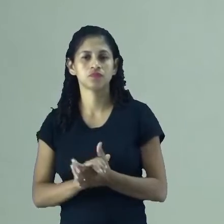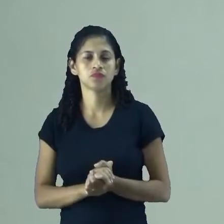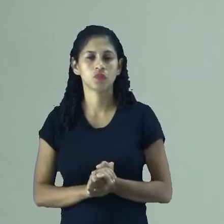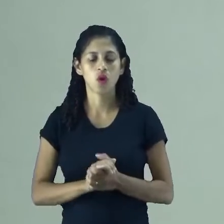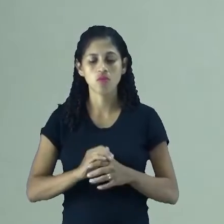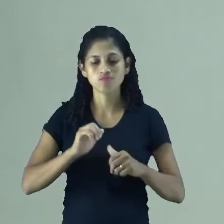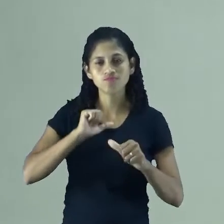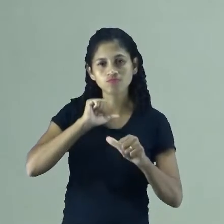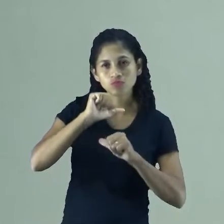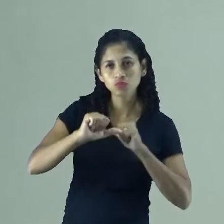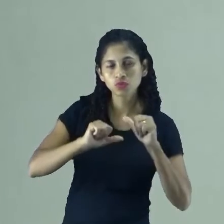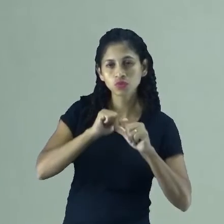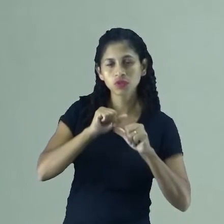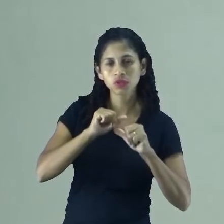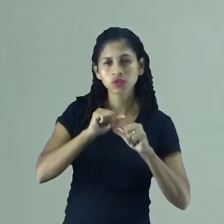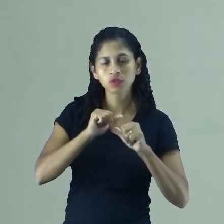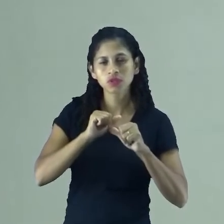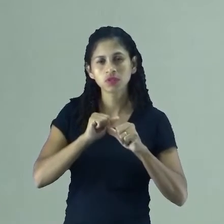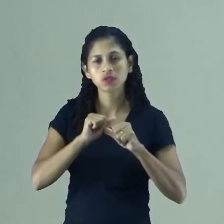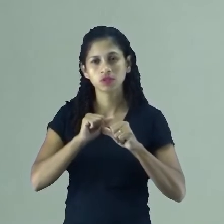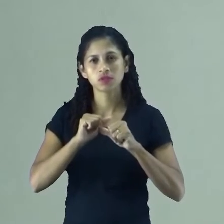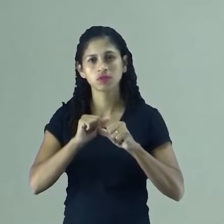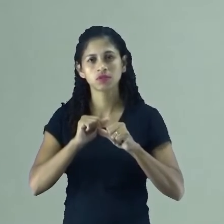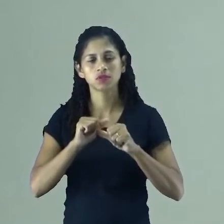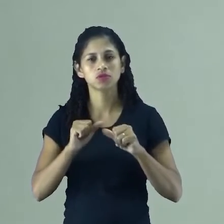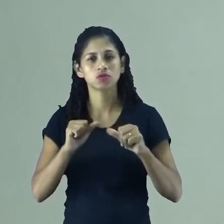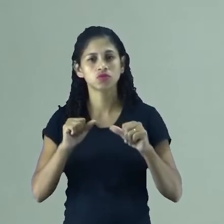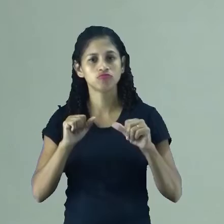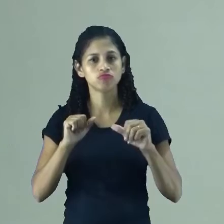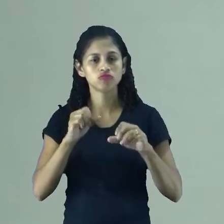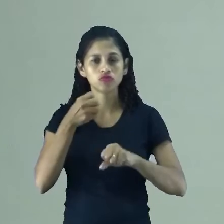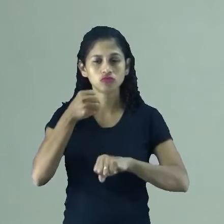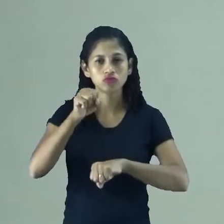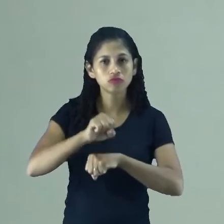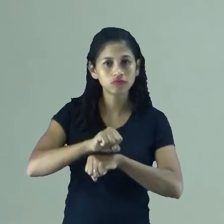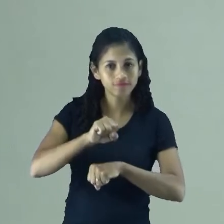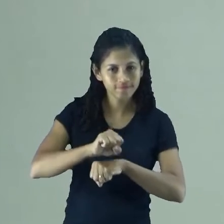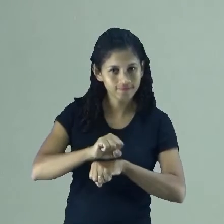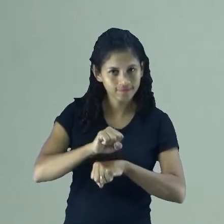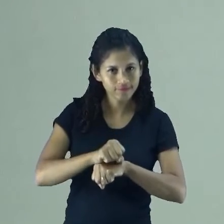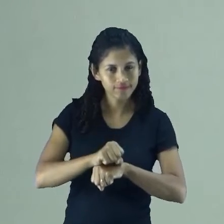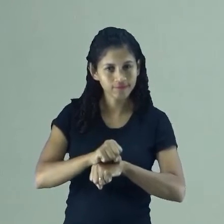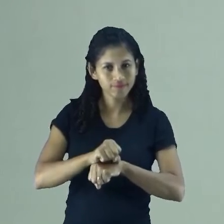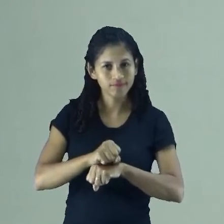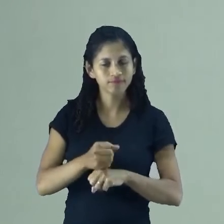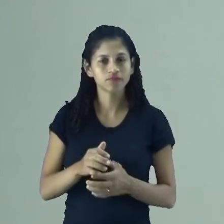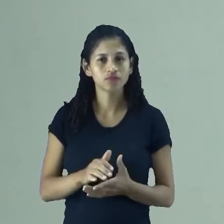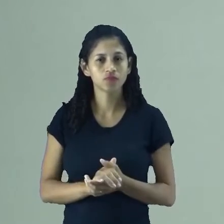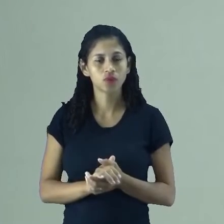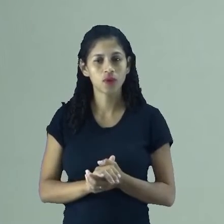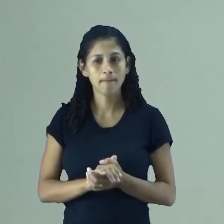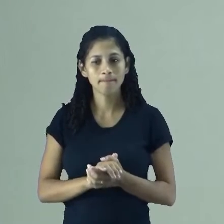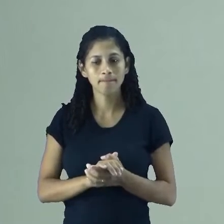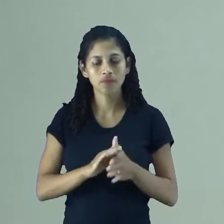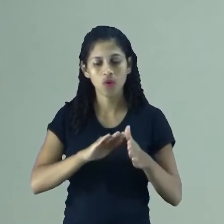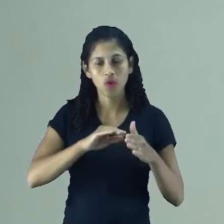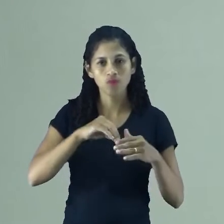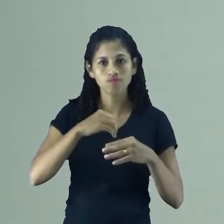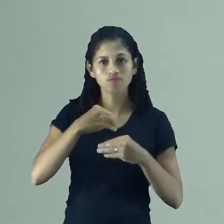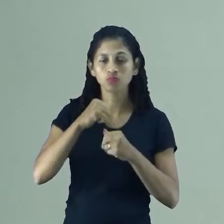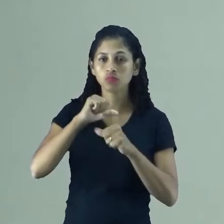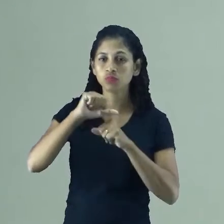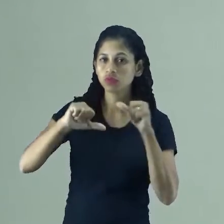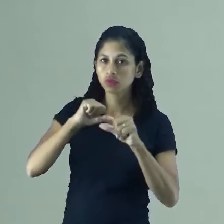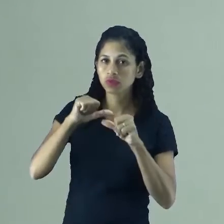gente observa o quê? A evaporação é a passagem do estado líquido para o